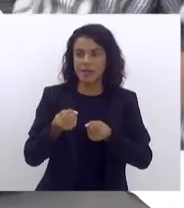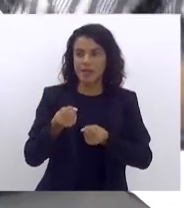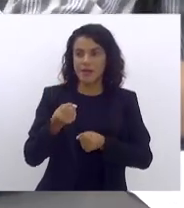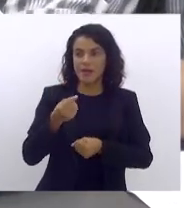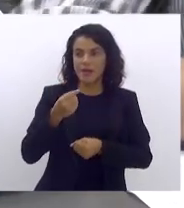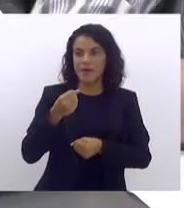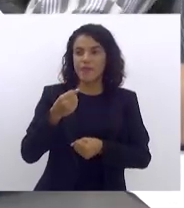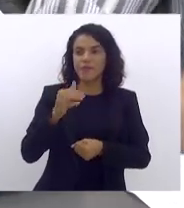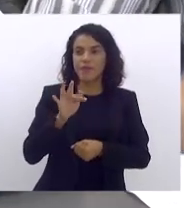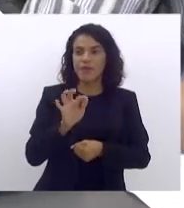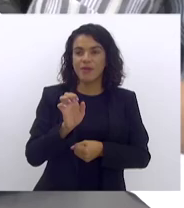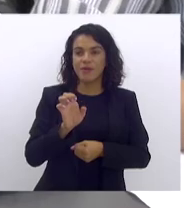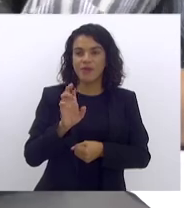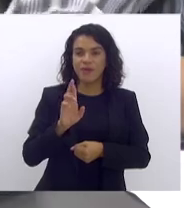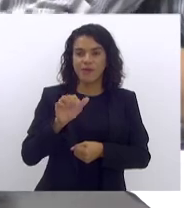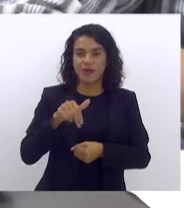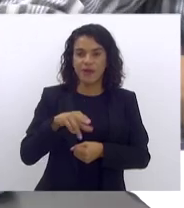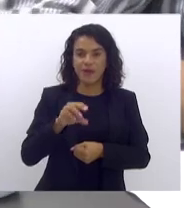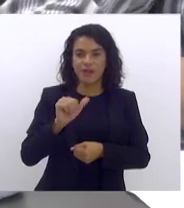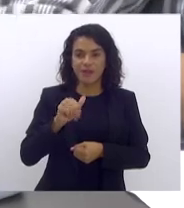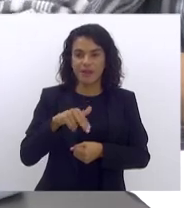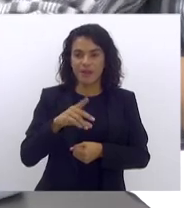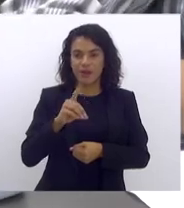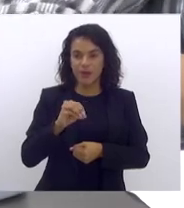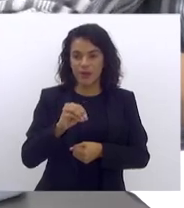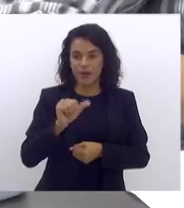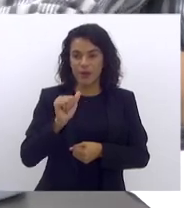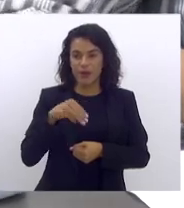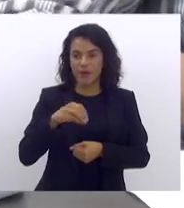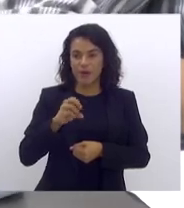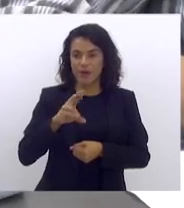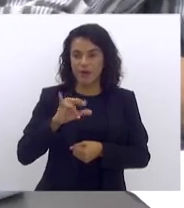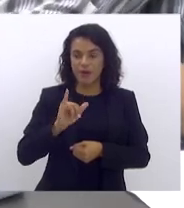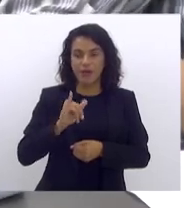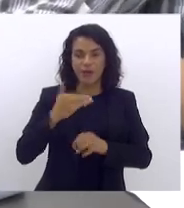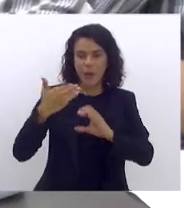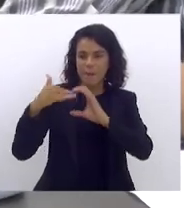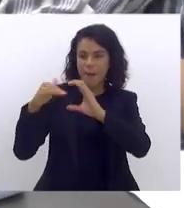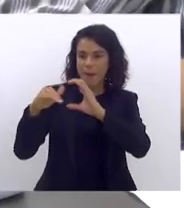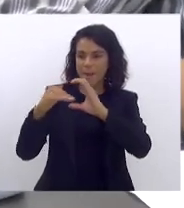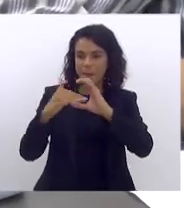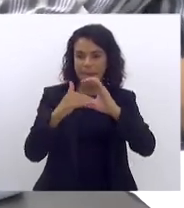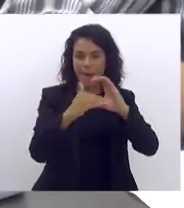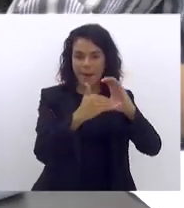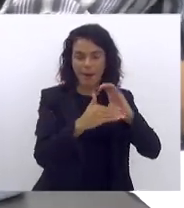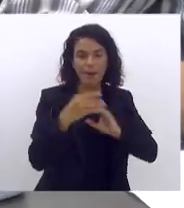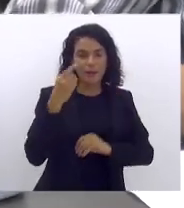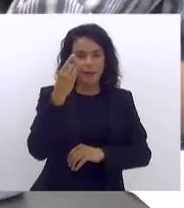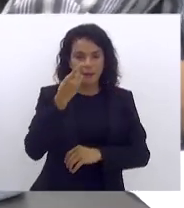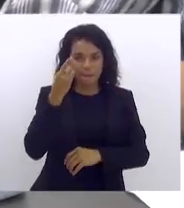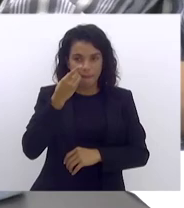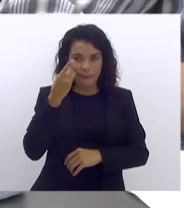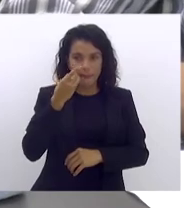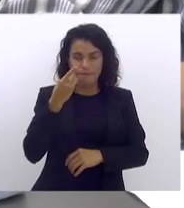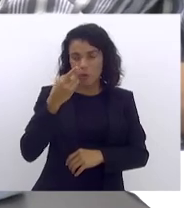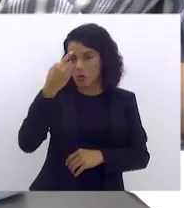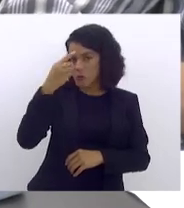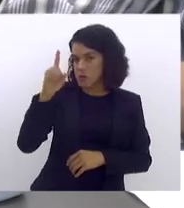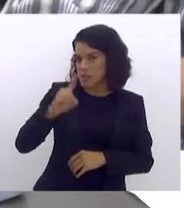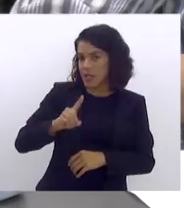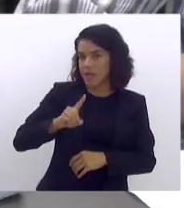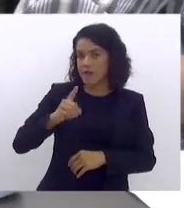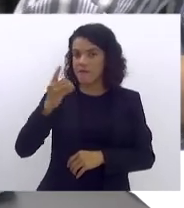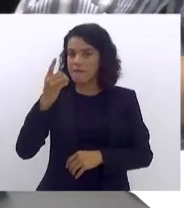Amorim também, não só recebeu, como comentou. Eu enviei para todos os deputados, deputada Célia Jordão, não sei se viu,